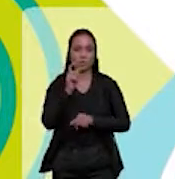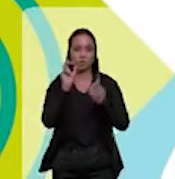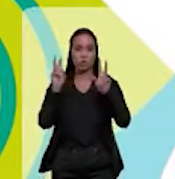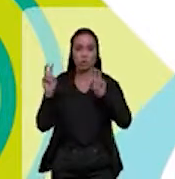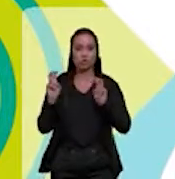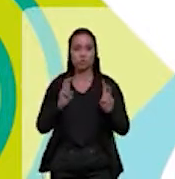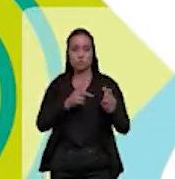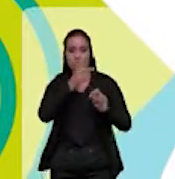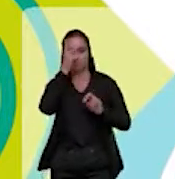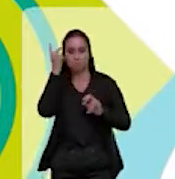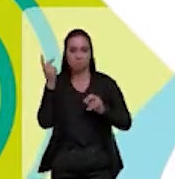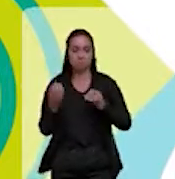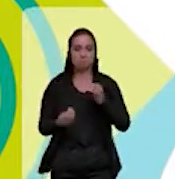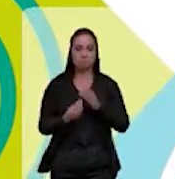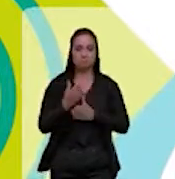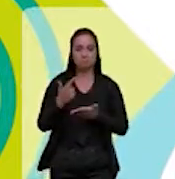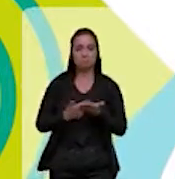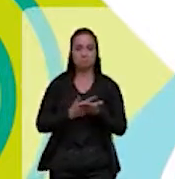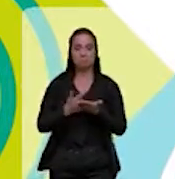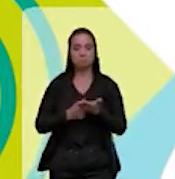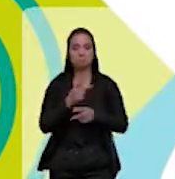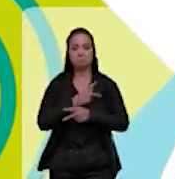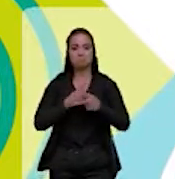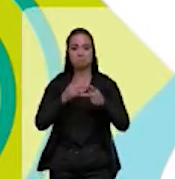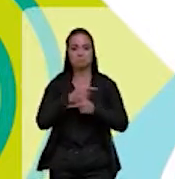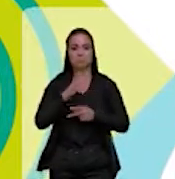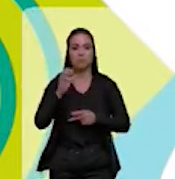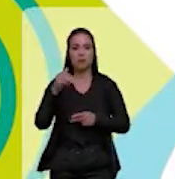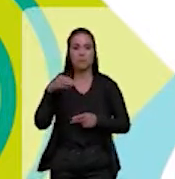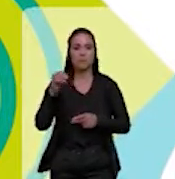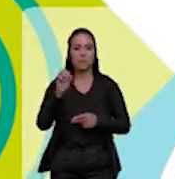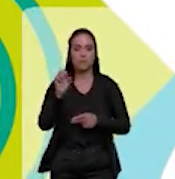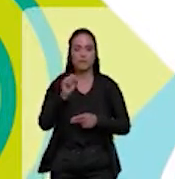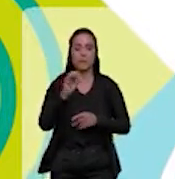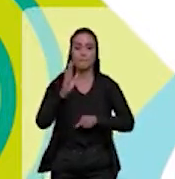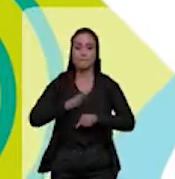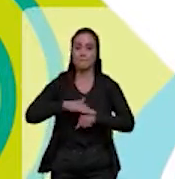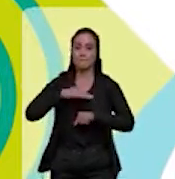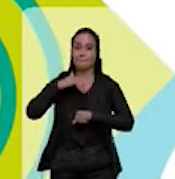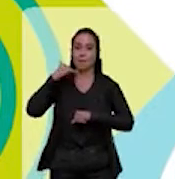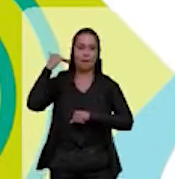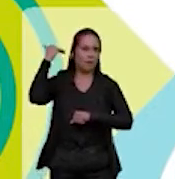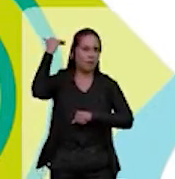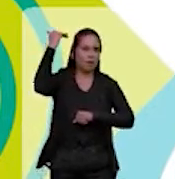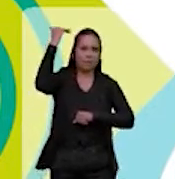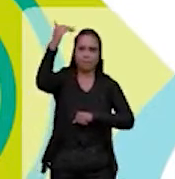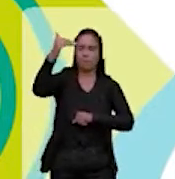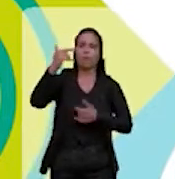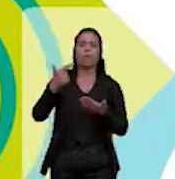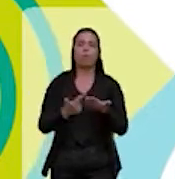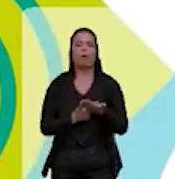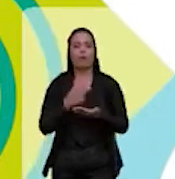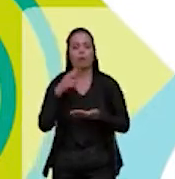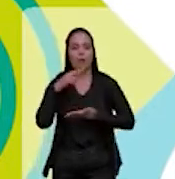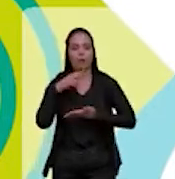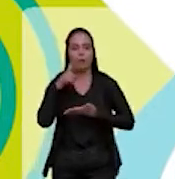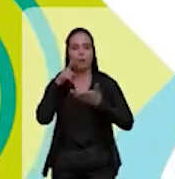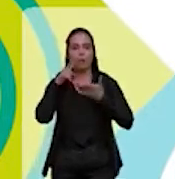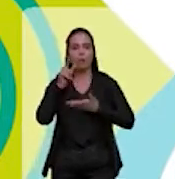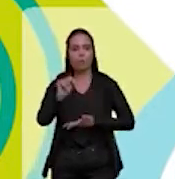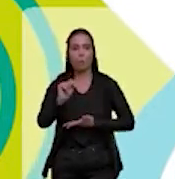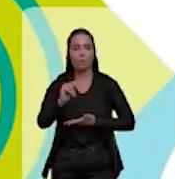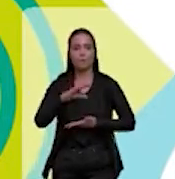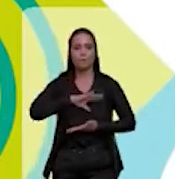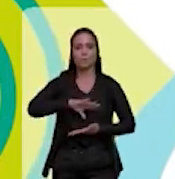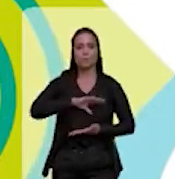títulos de autores galardoados com prêmio Camões o mais relevante da literatura em língua portuguesa um título de onde Jaque